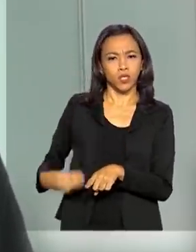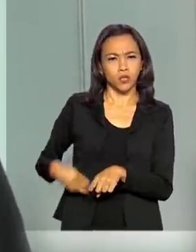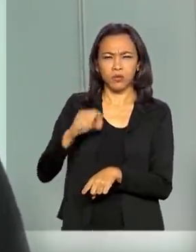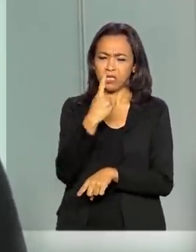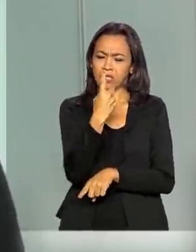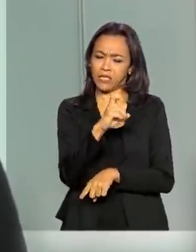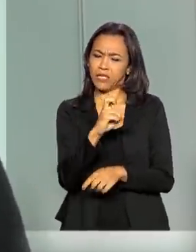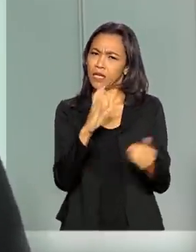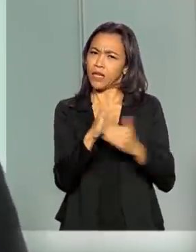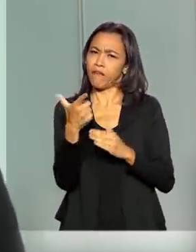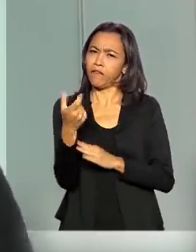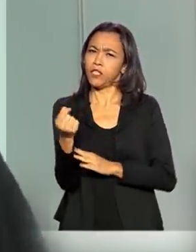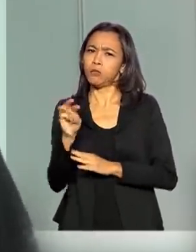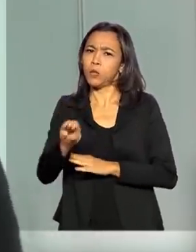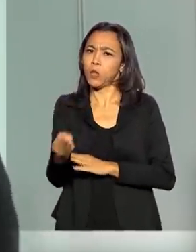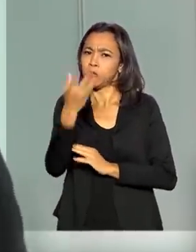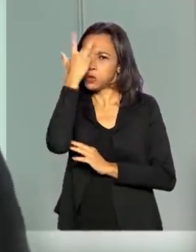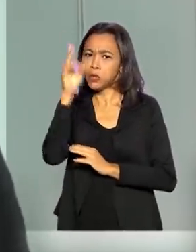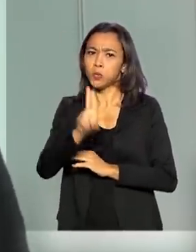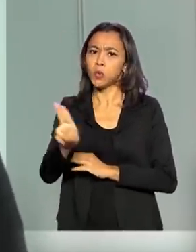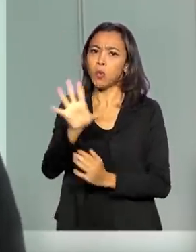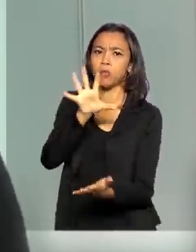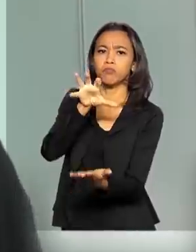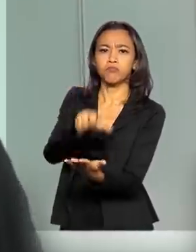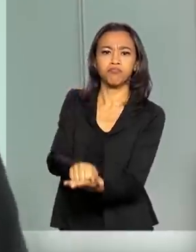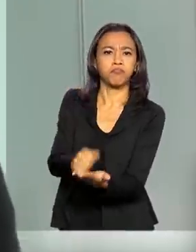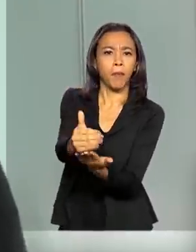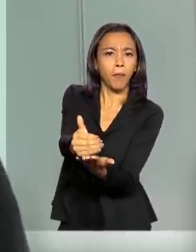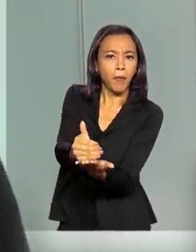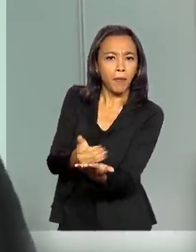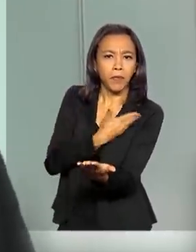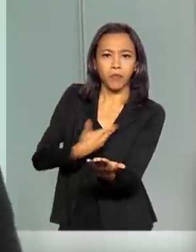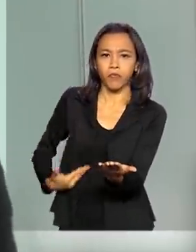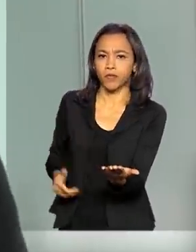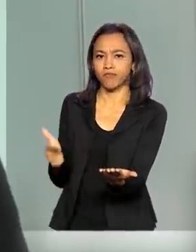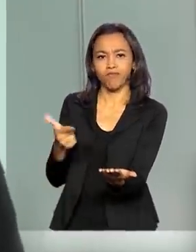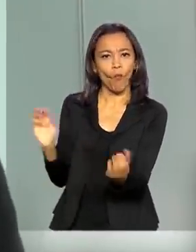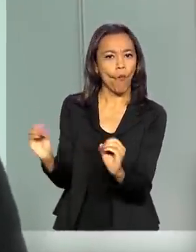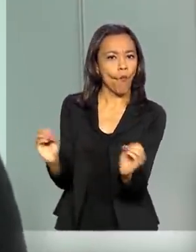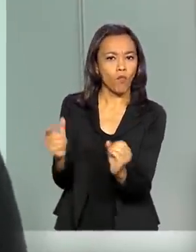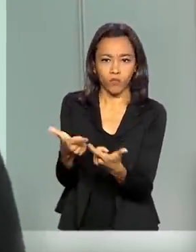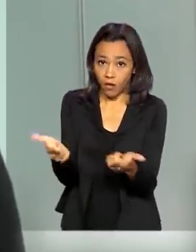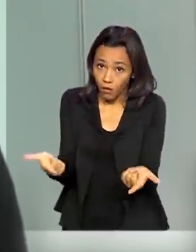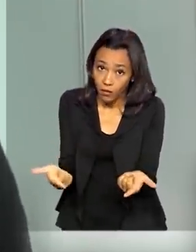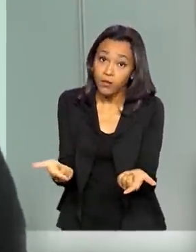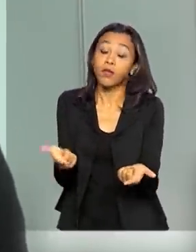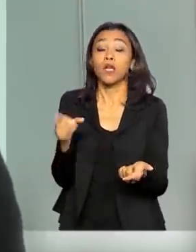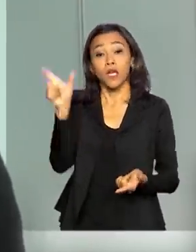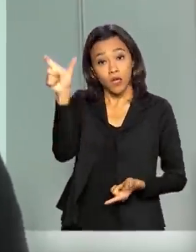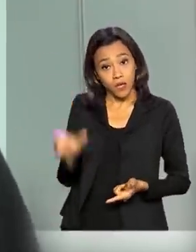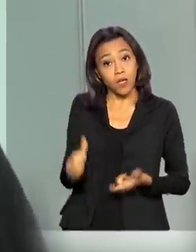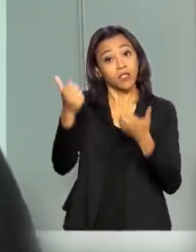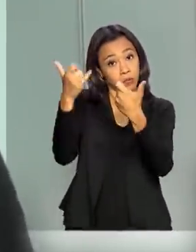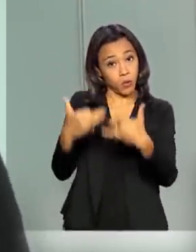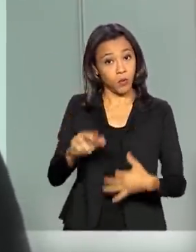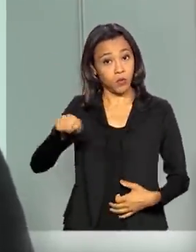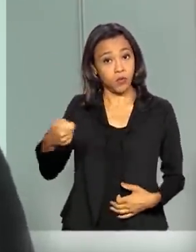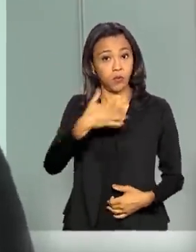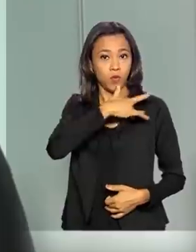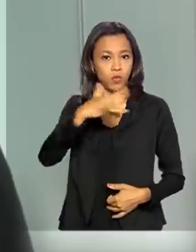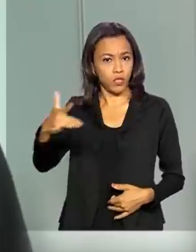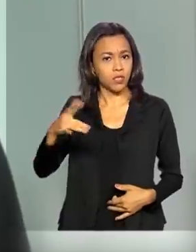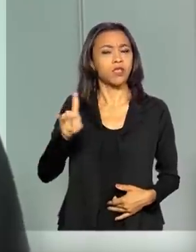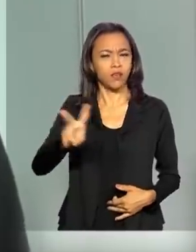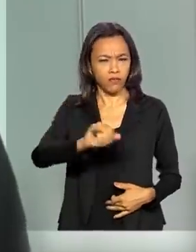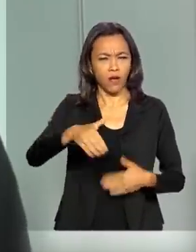de pessoas não estão inscritas nessa base de dados. O Nix explicou que a expectativa é fazer o